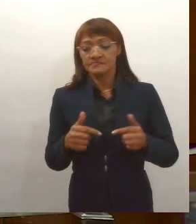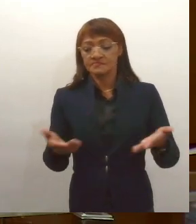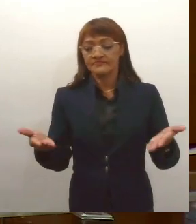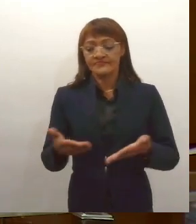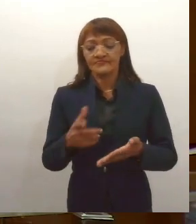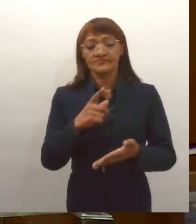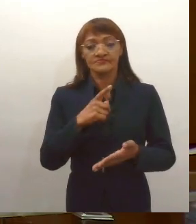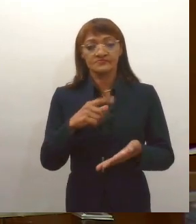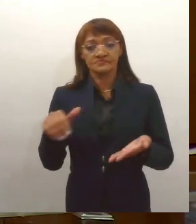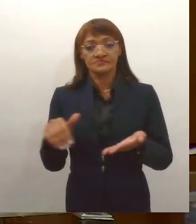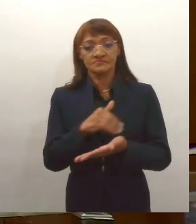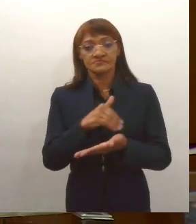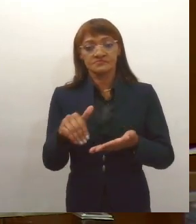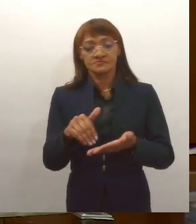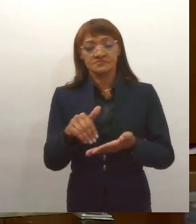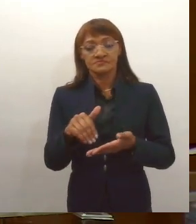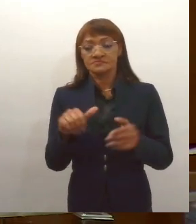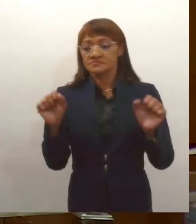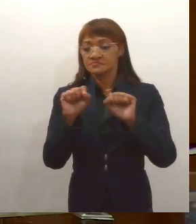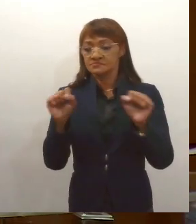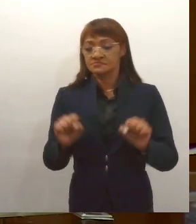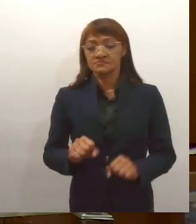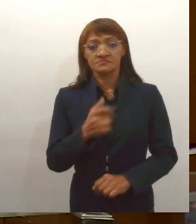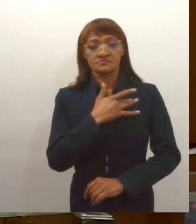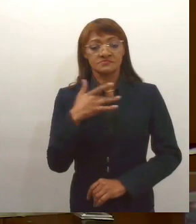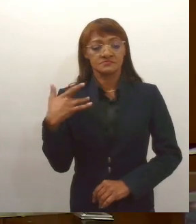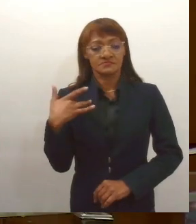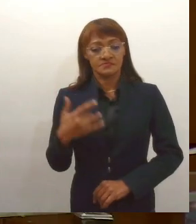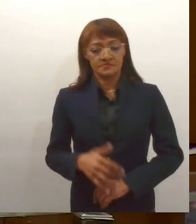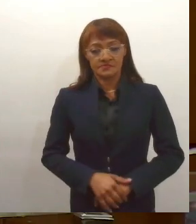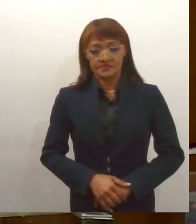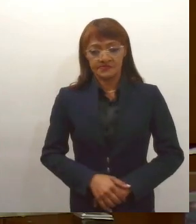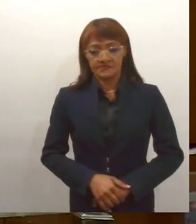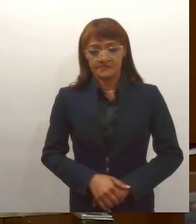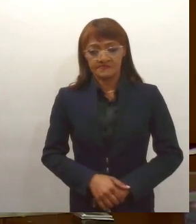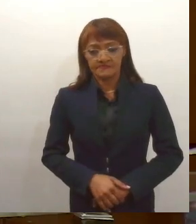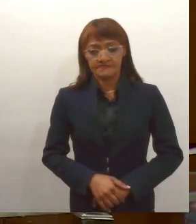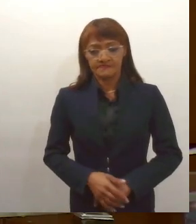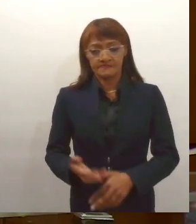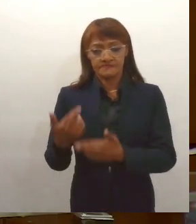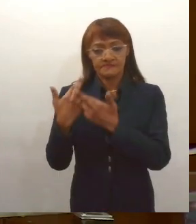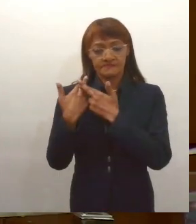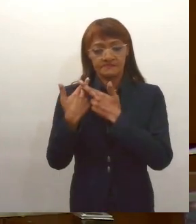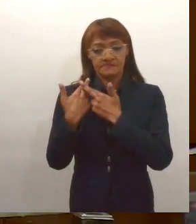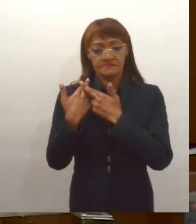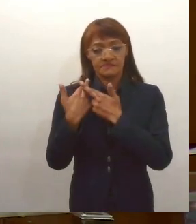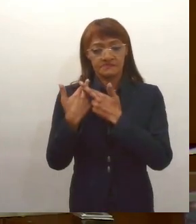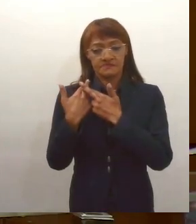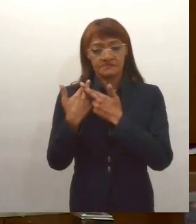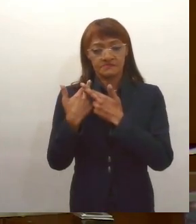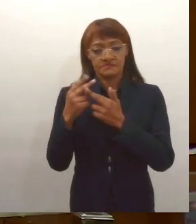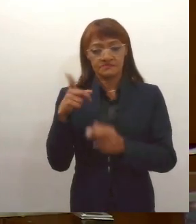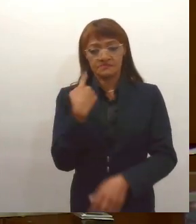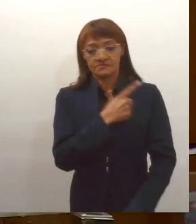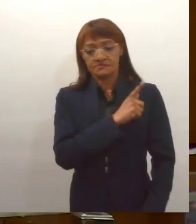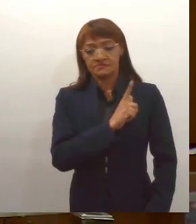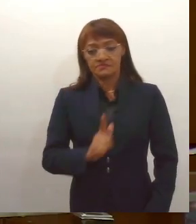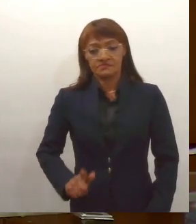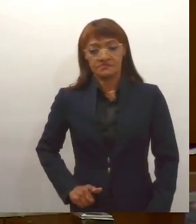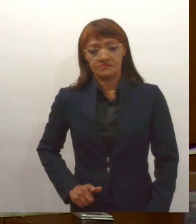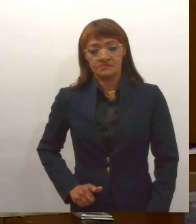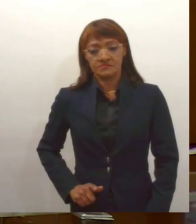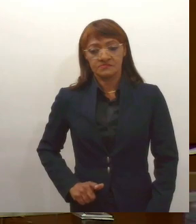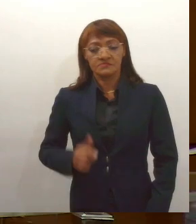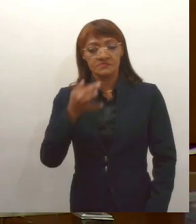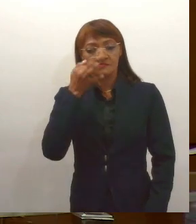Saúde e so a coordenação do nosso Governador Fábio mitidieri mais do